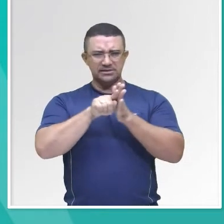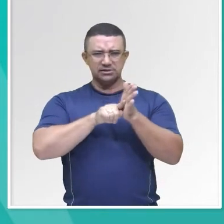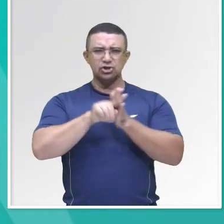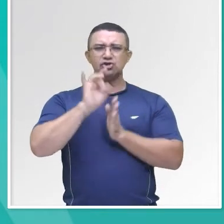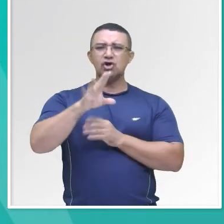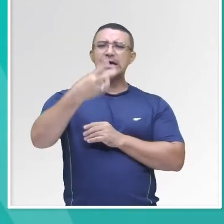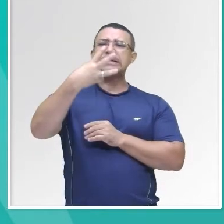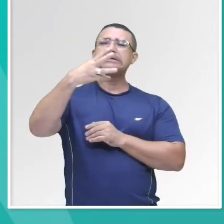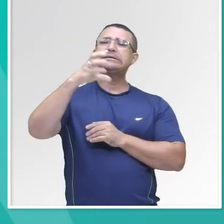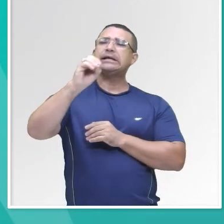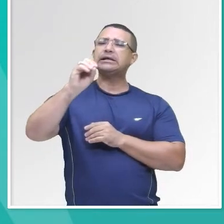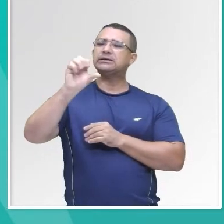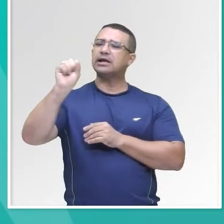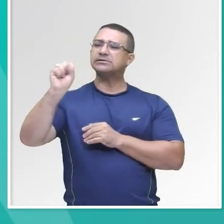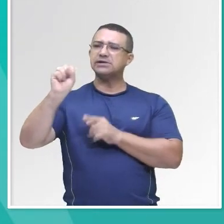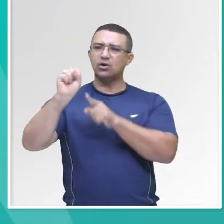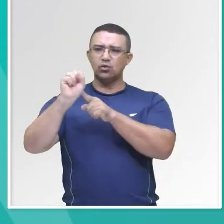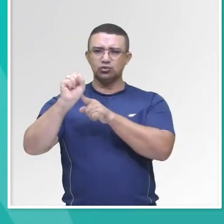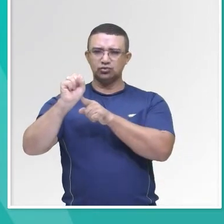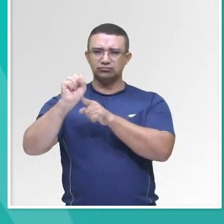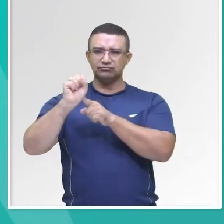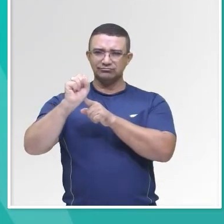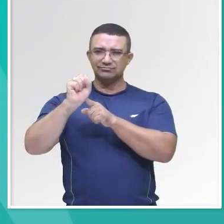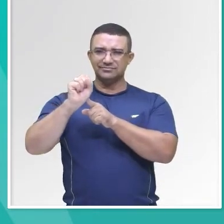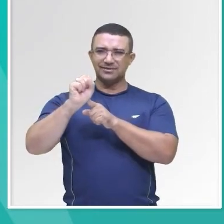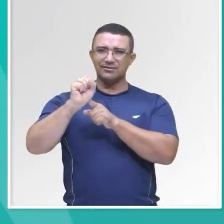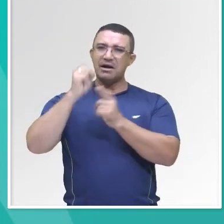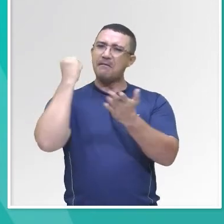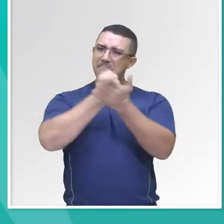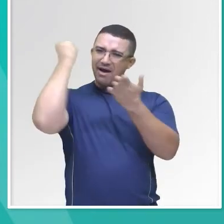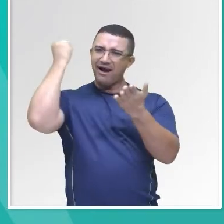segundos para uma marca influenciar uma criança.